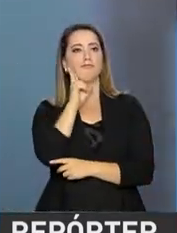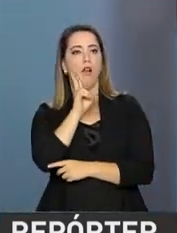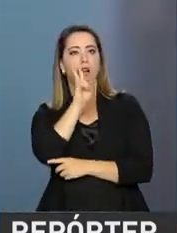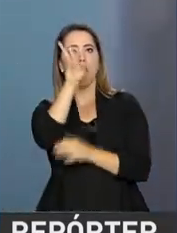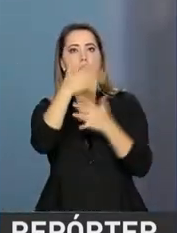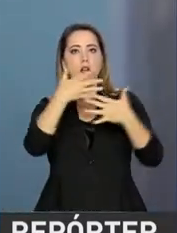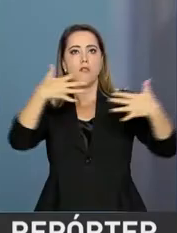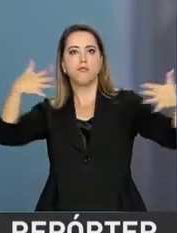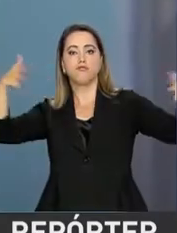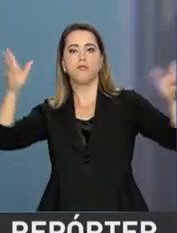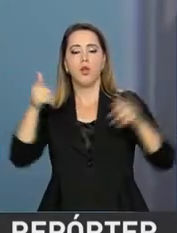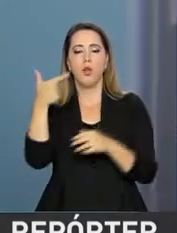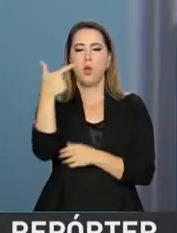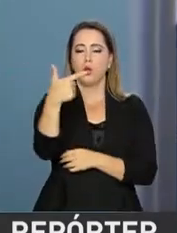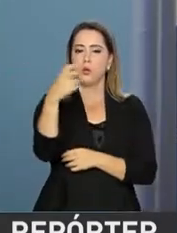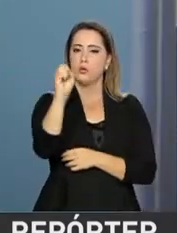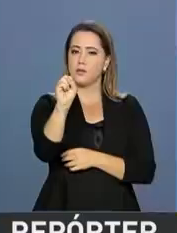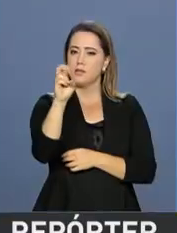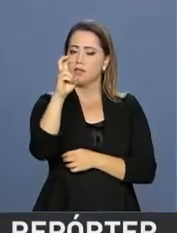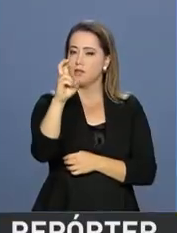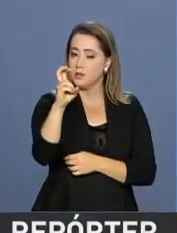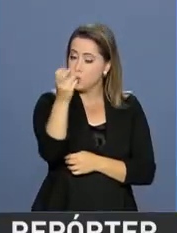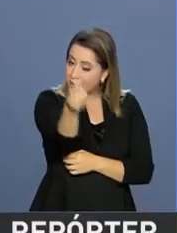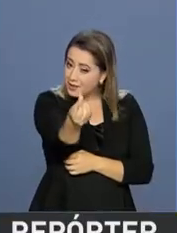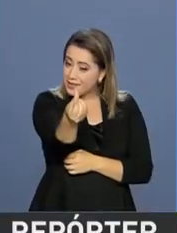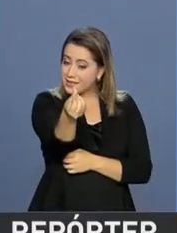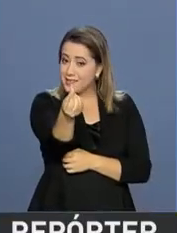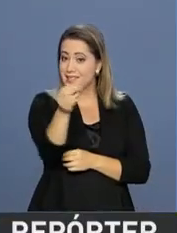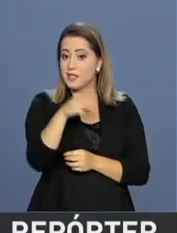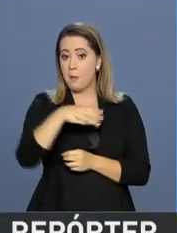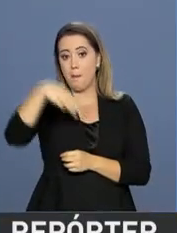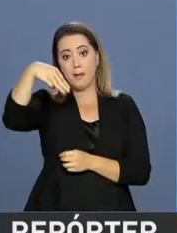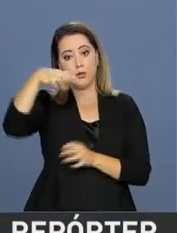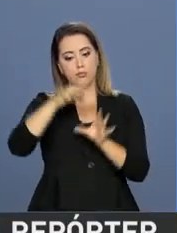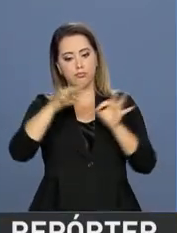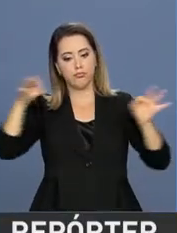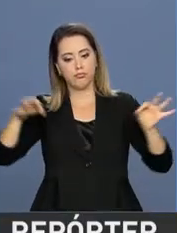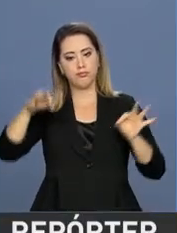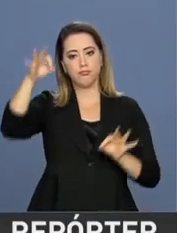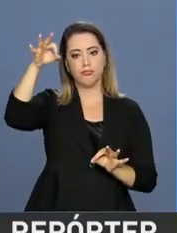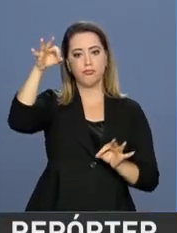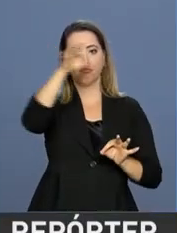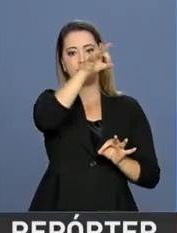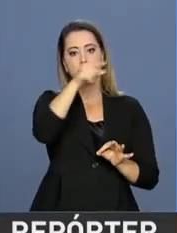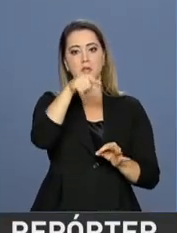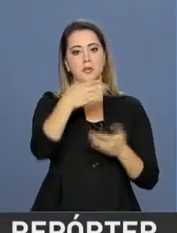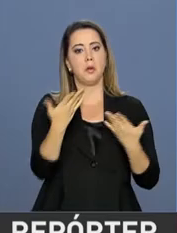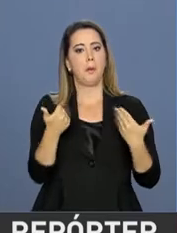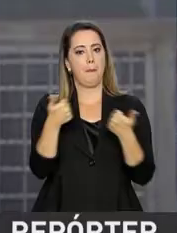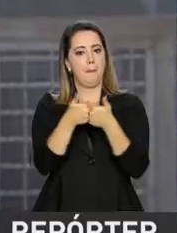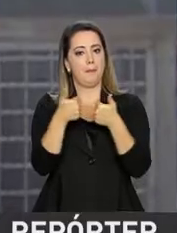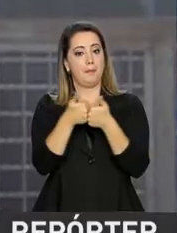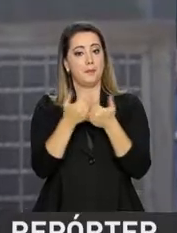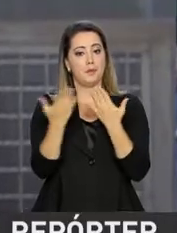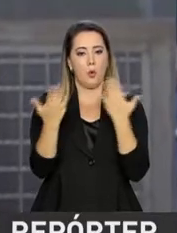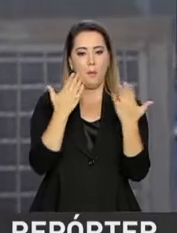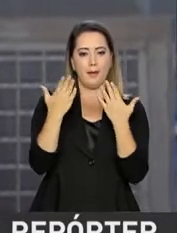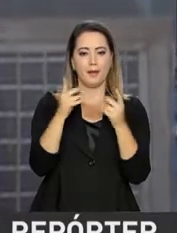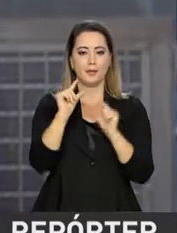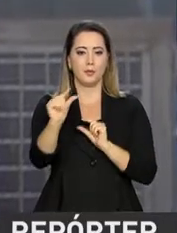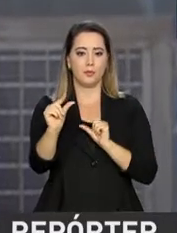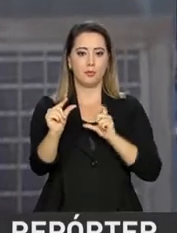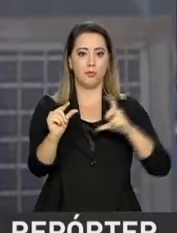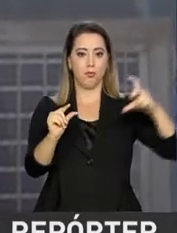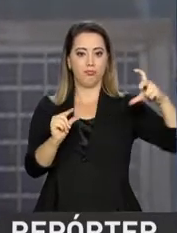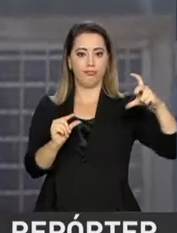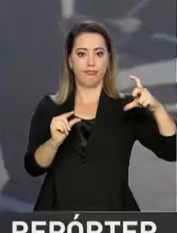286 metros quadrados essa aí que fica no palácio do planalto ficou pequena perto dela a cerimônia de